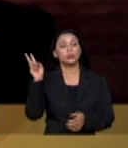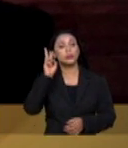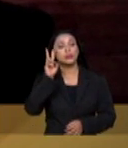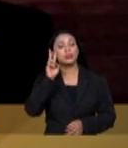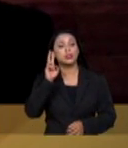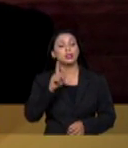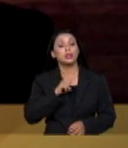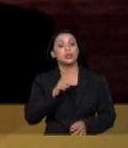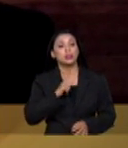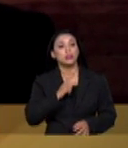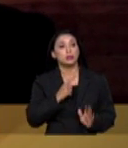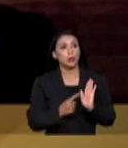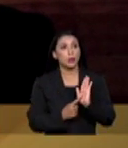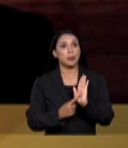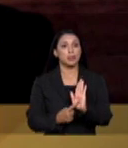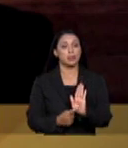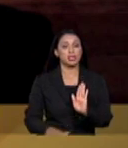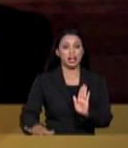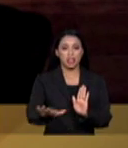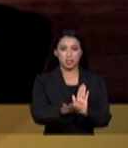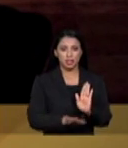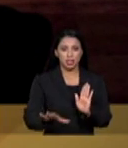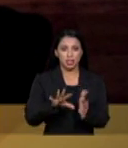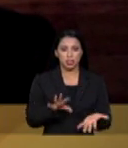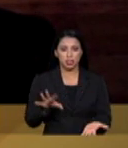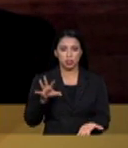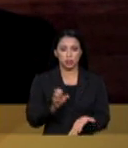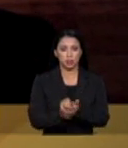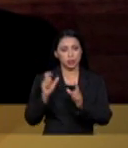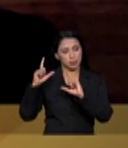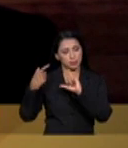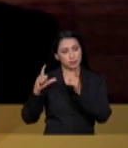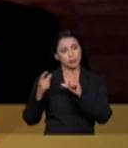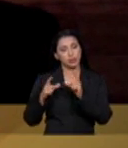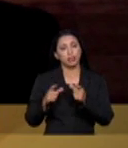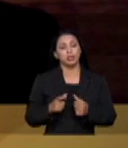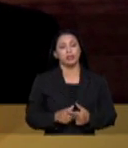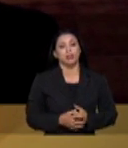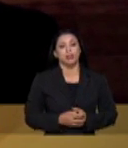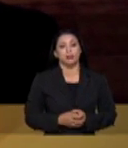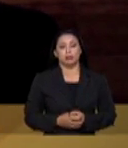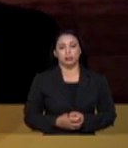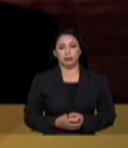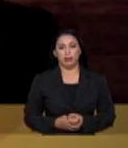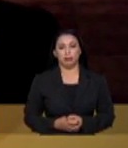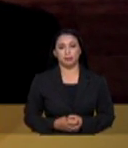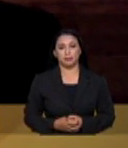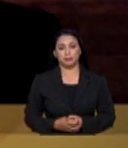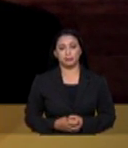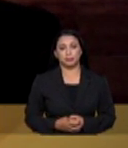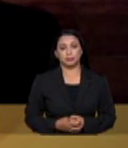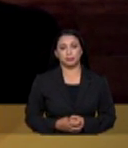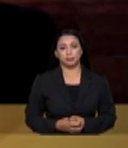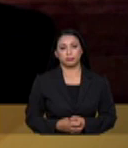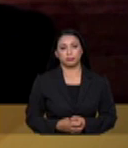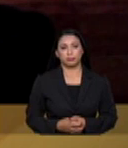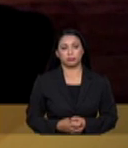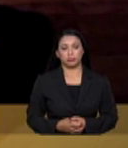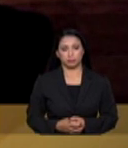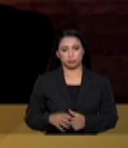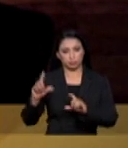instrumento para a demonstração de que a área de posse tradicional indígena e de fa a